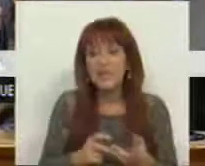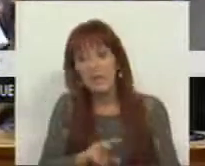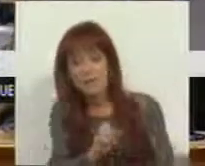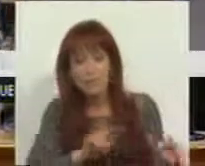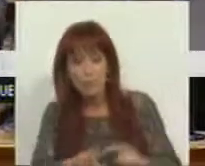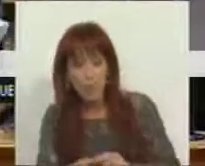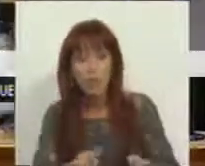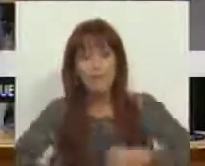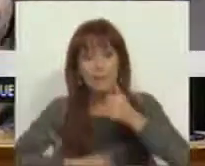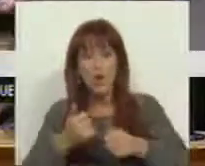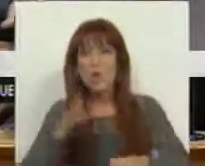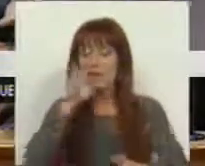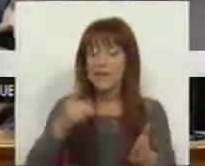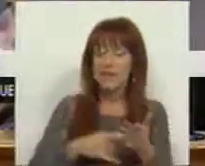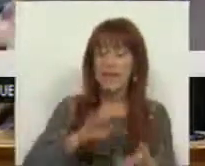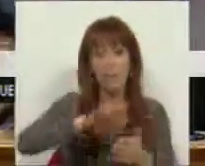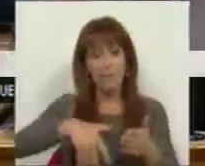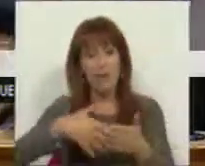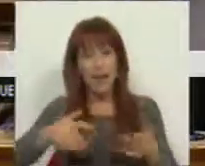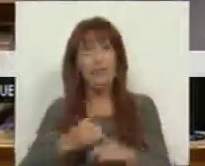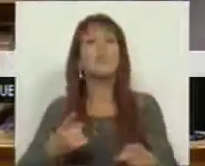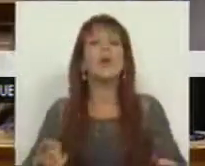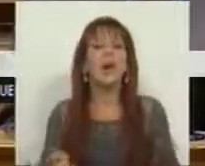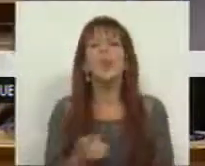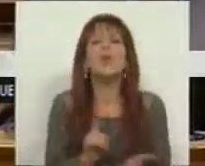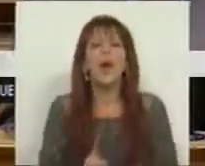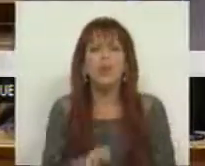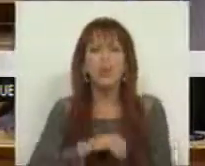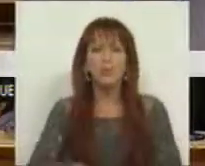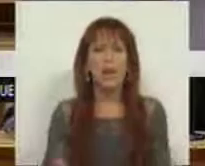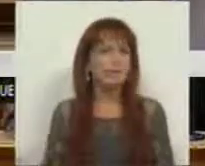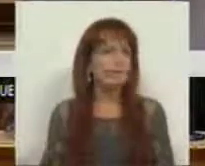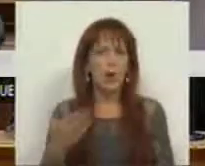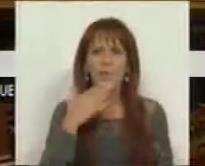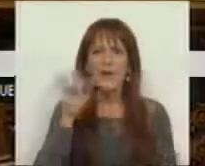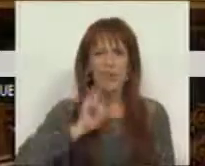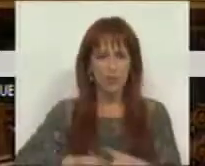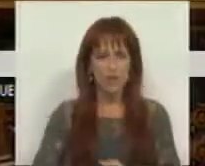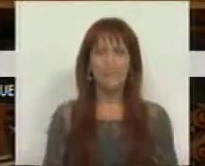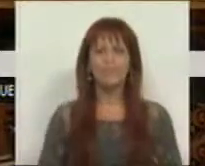necessário. Se para isso for necessário um plano, por que não, senhor deputado? Muito obrigado, senhor deputado.